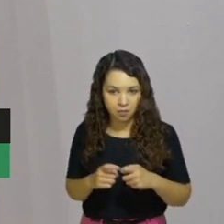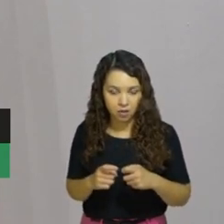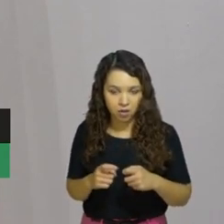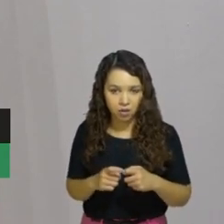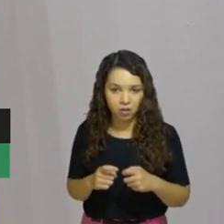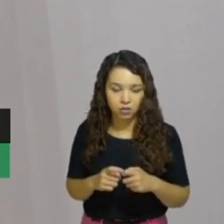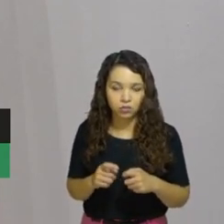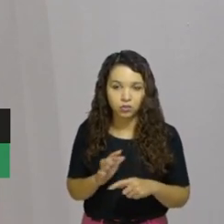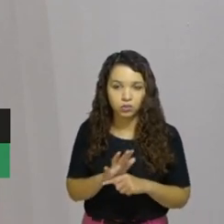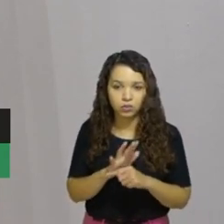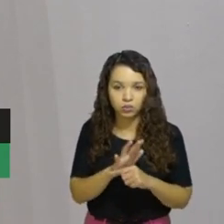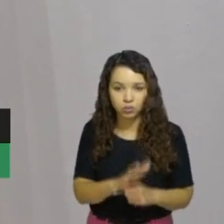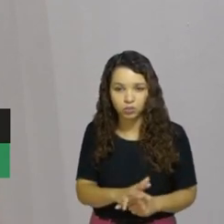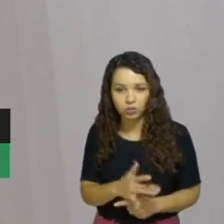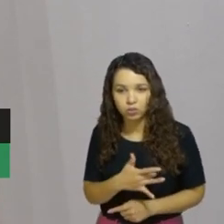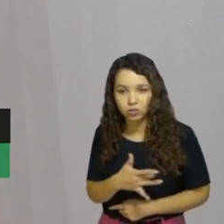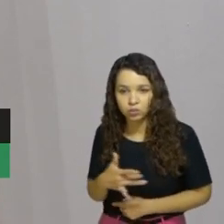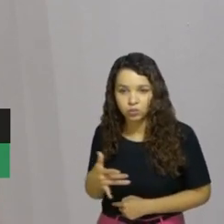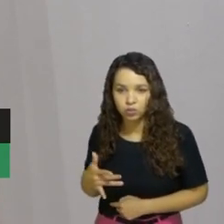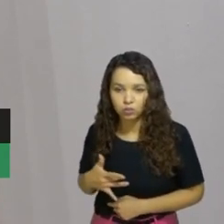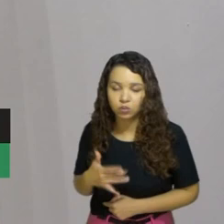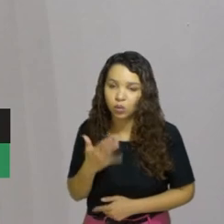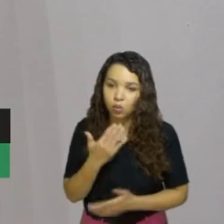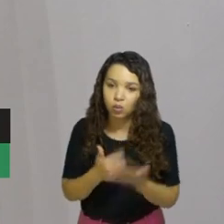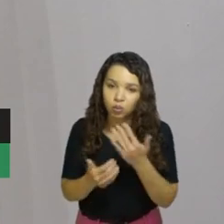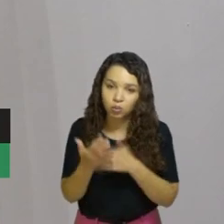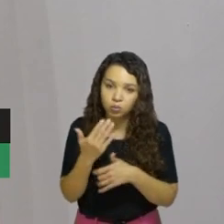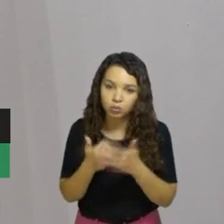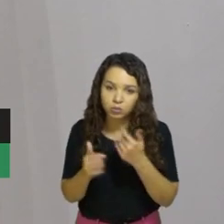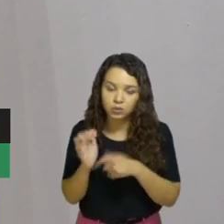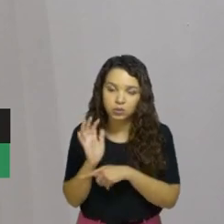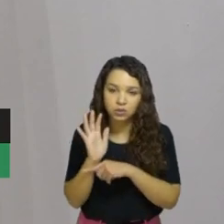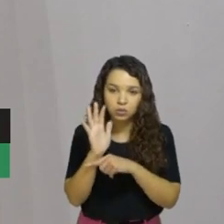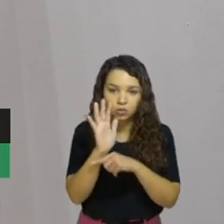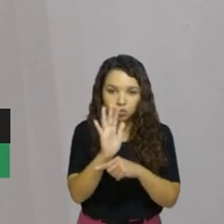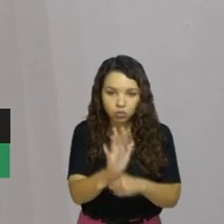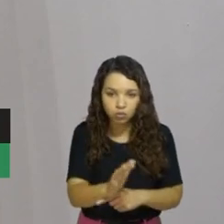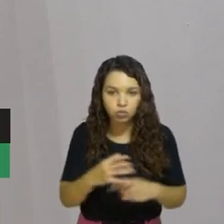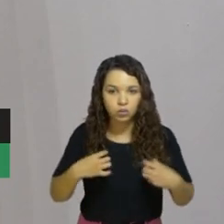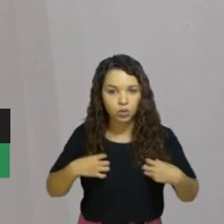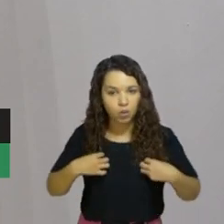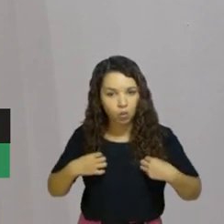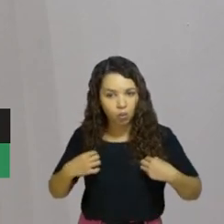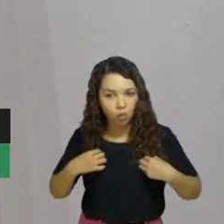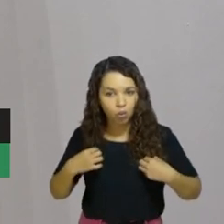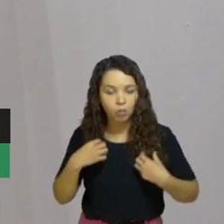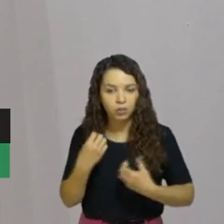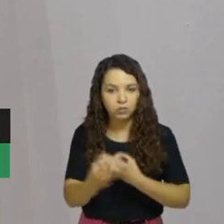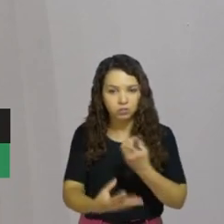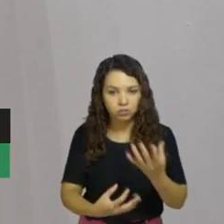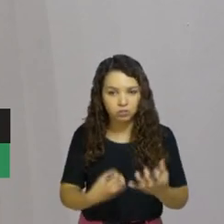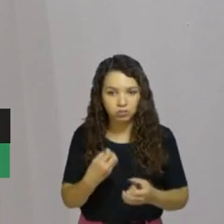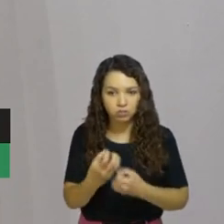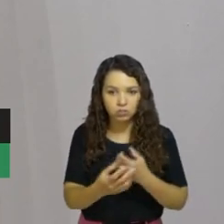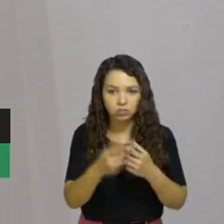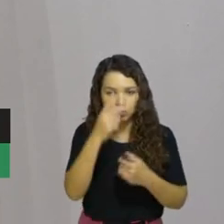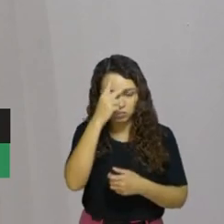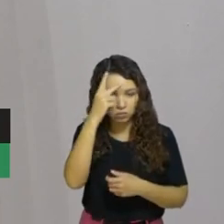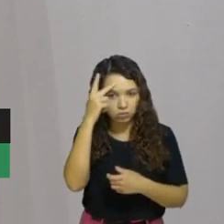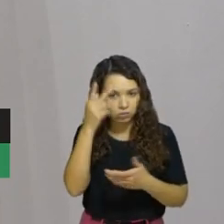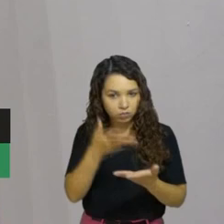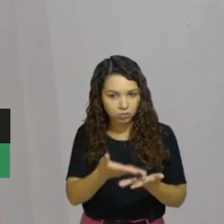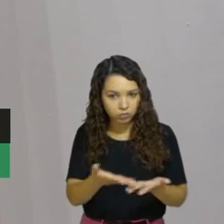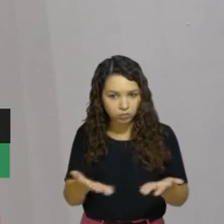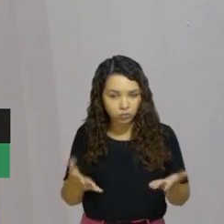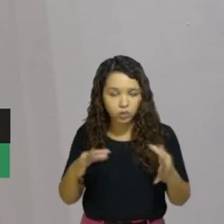sanitários, elevando alimentos, roupas e conforto para as pessoas que